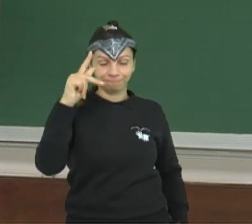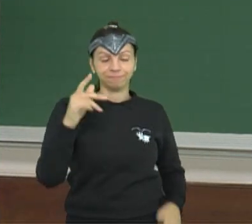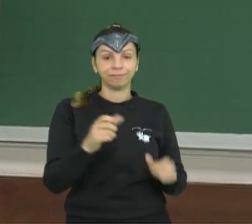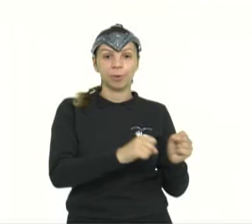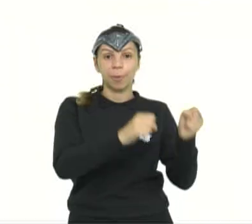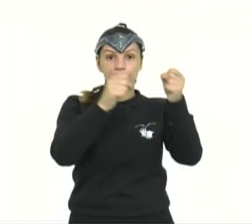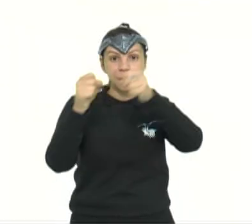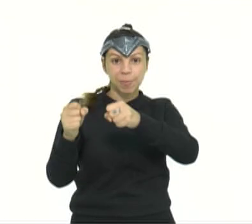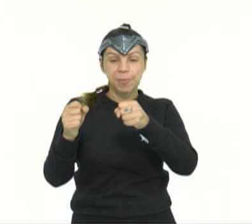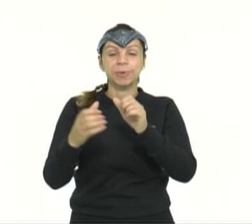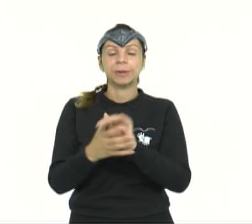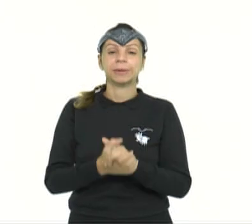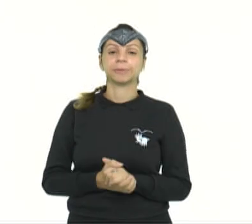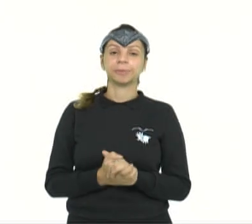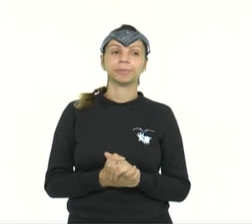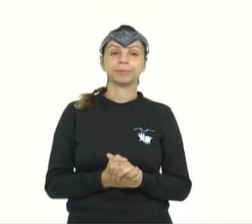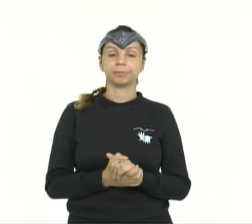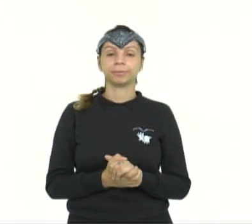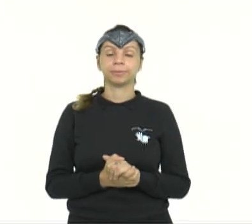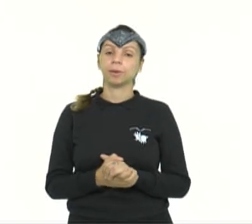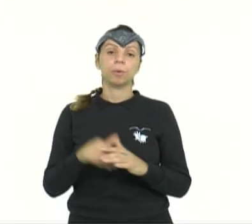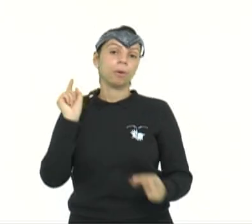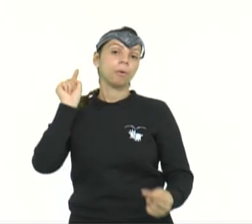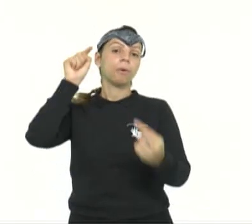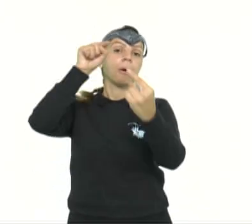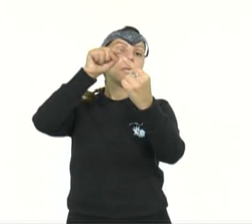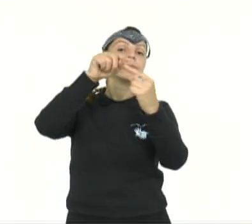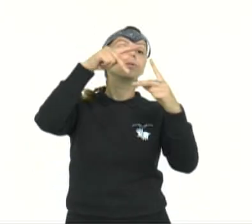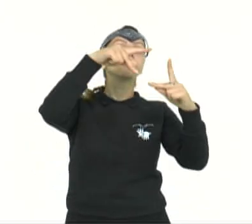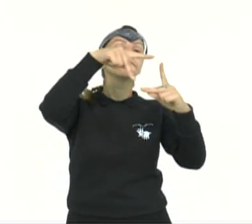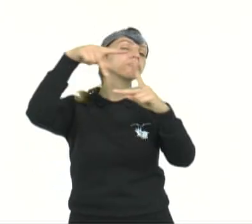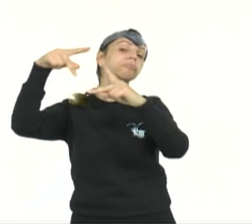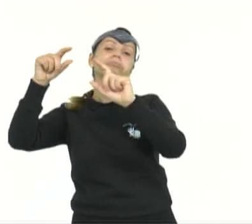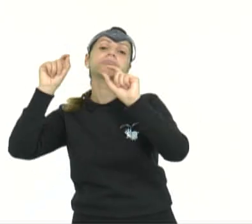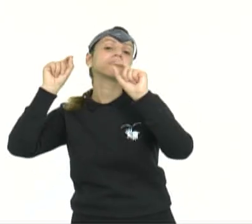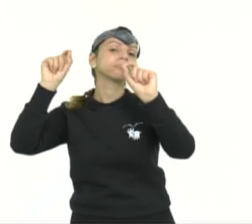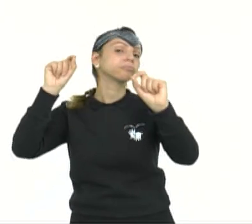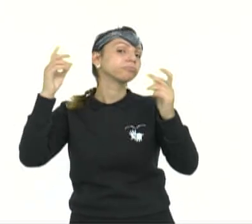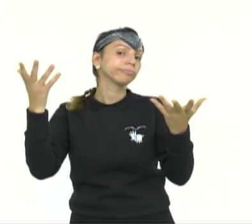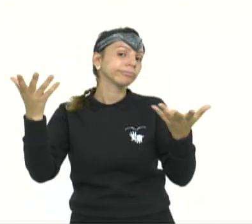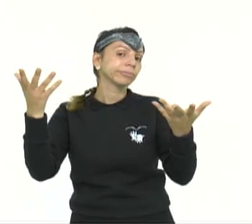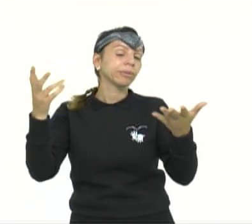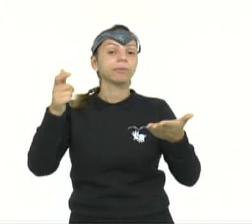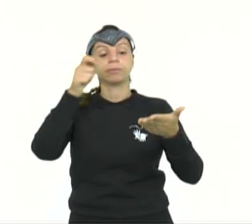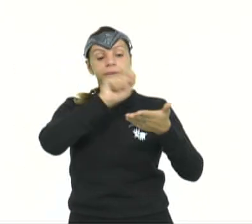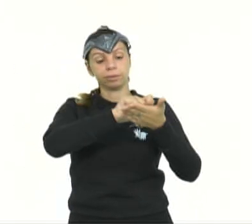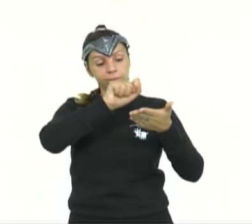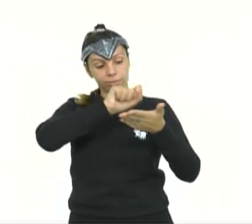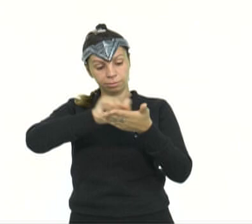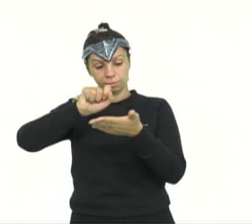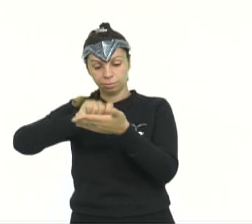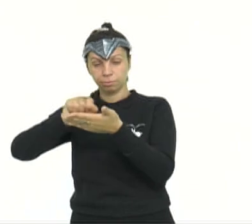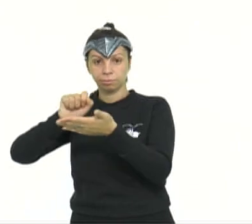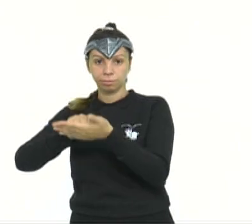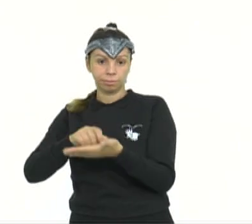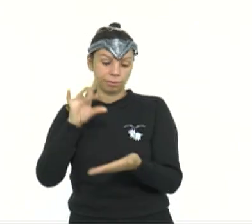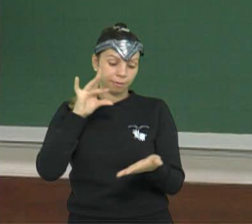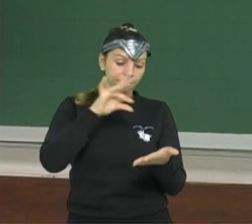lá. Qual é a finalidade de uma comic strip? Você vai escrever se é